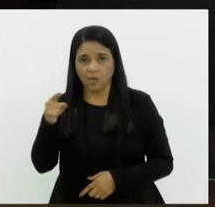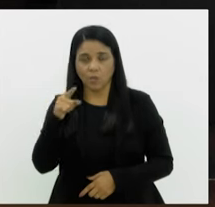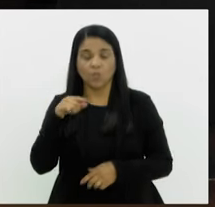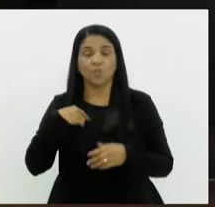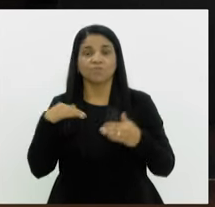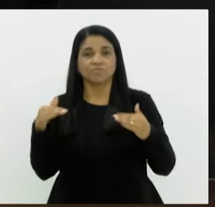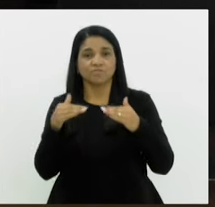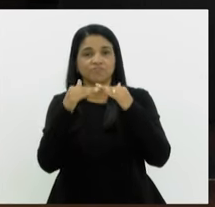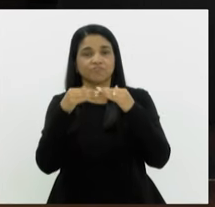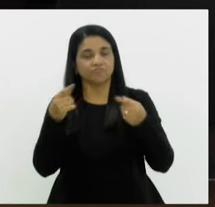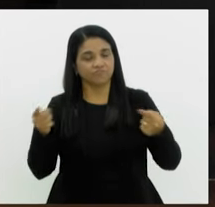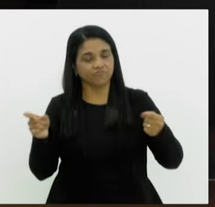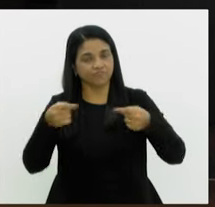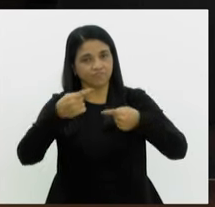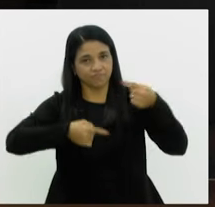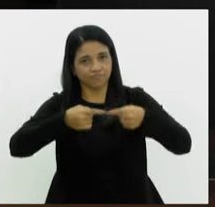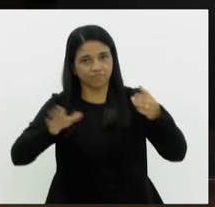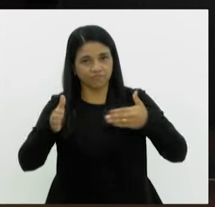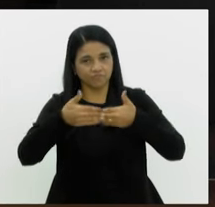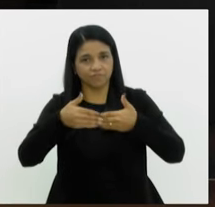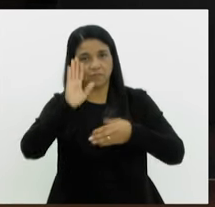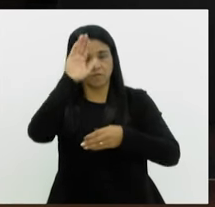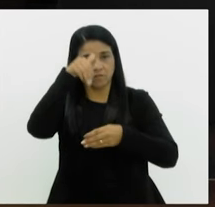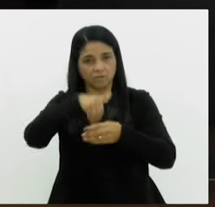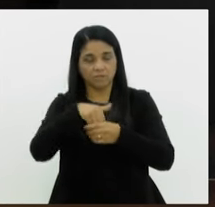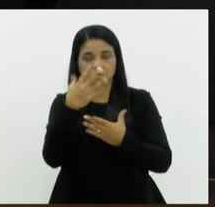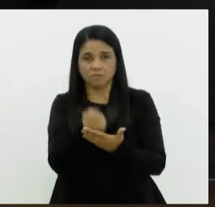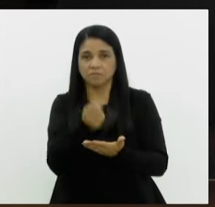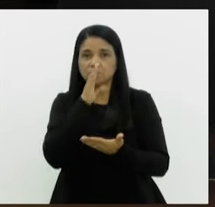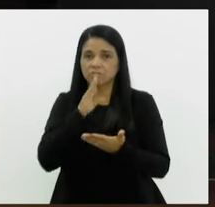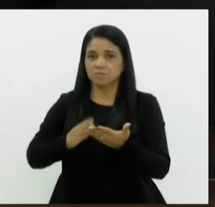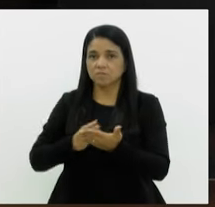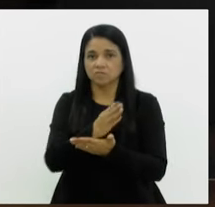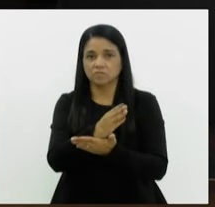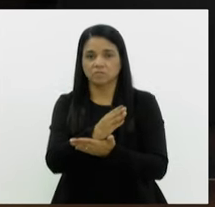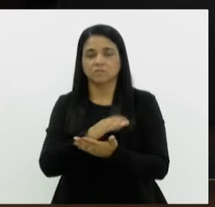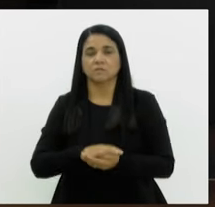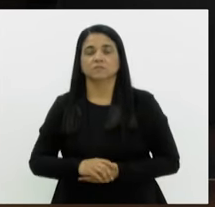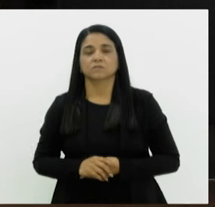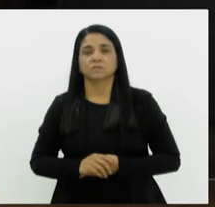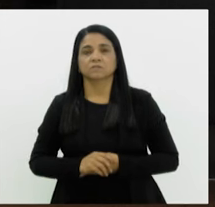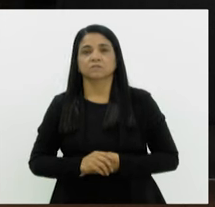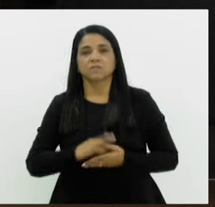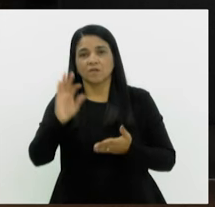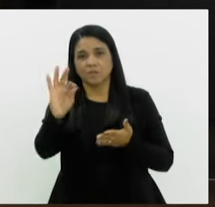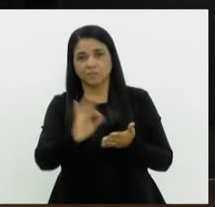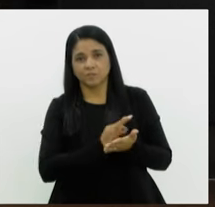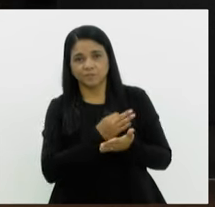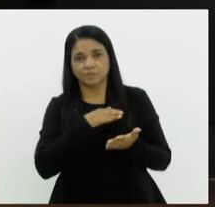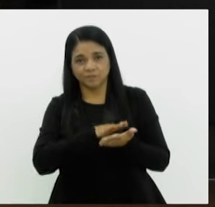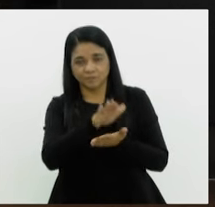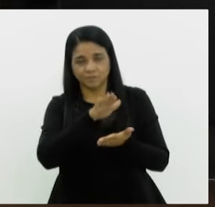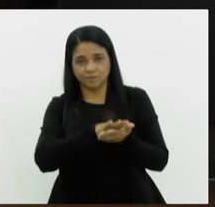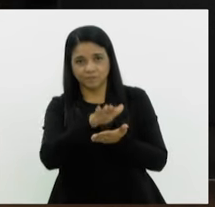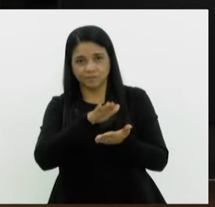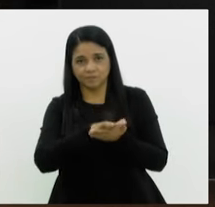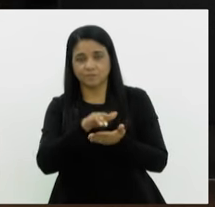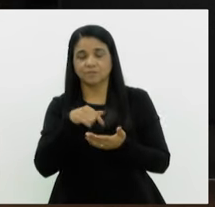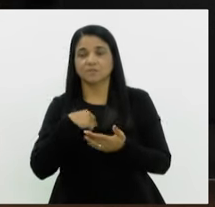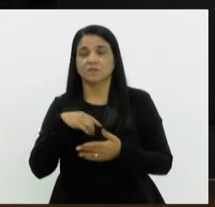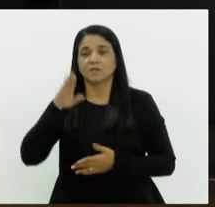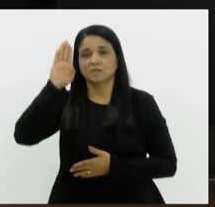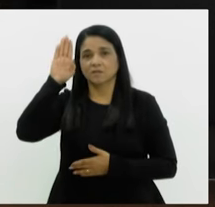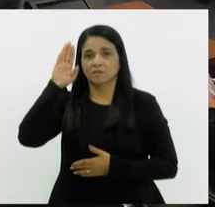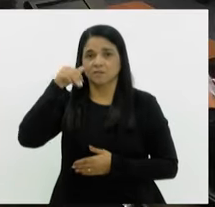a discussão. Em votação, senhores que aprovam, permaneçam como estão. Aprovado, vai a publicação. Deputado Luiz Paulo. Declaração